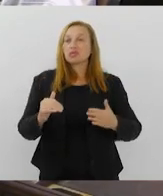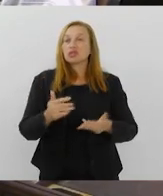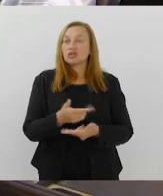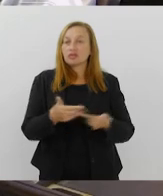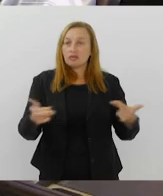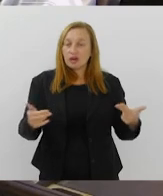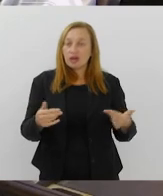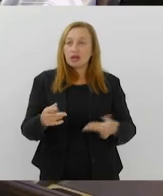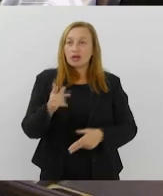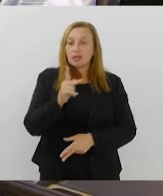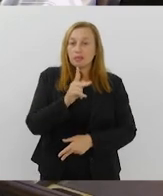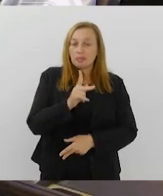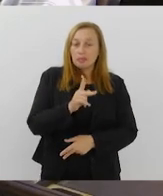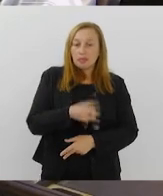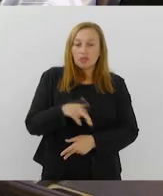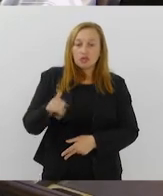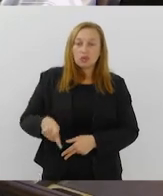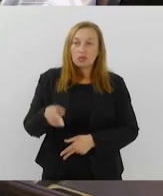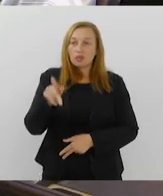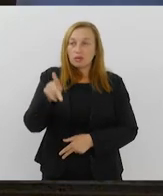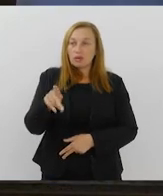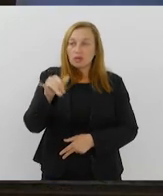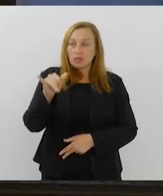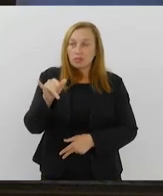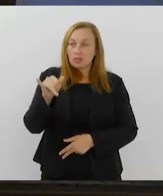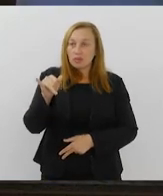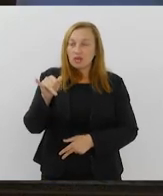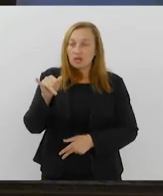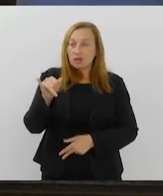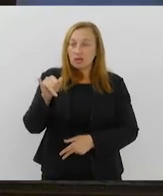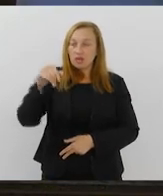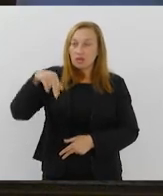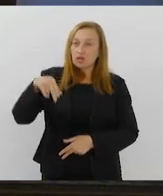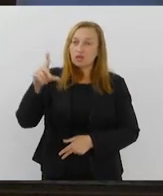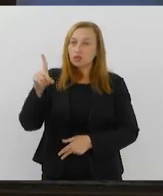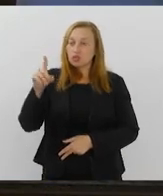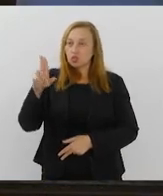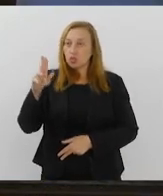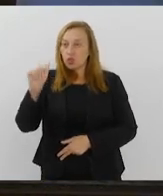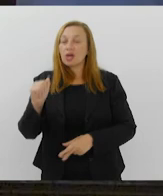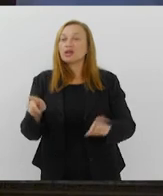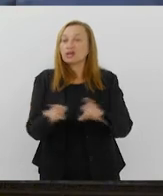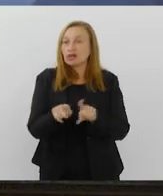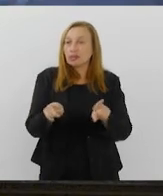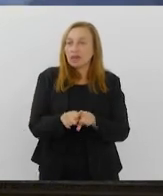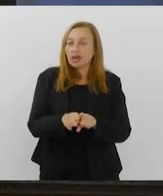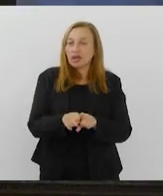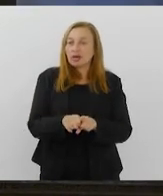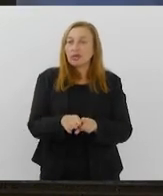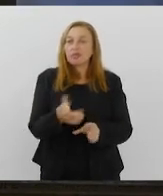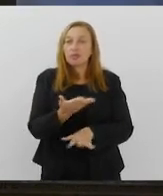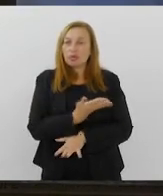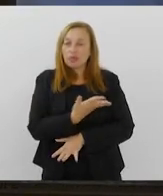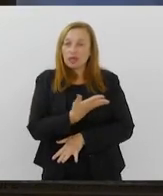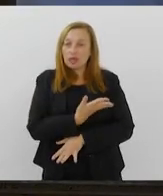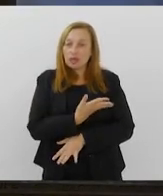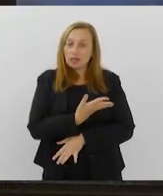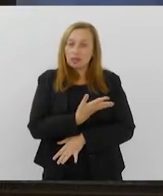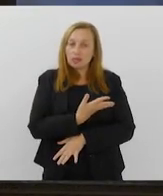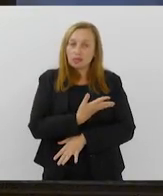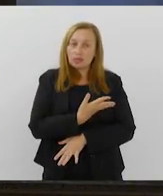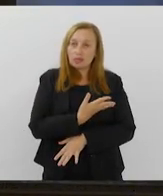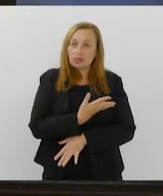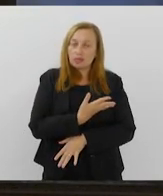mestre Pinduca e tantos mais, não é? E também o meu querido colega,